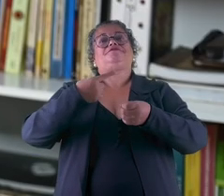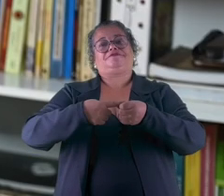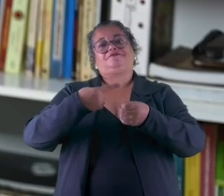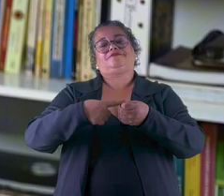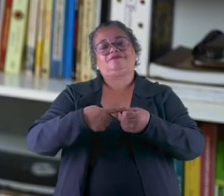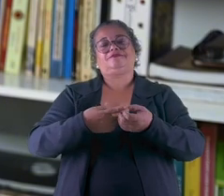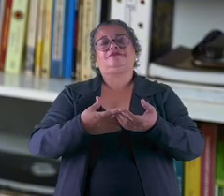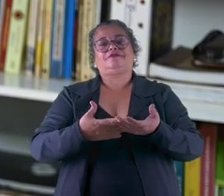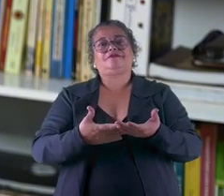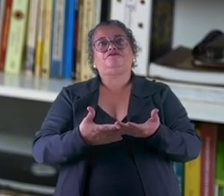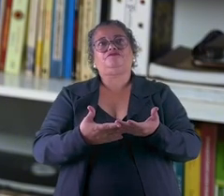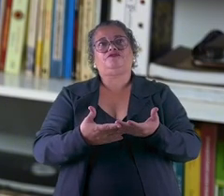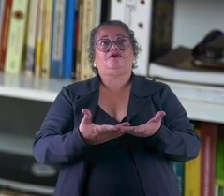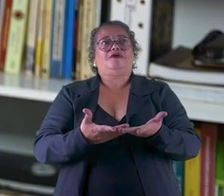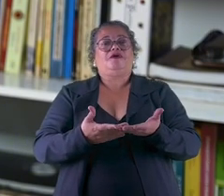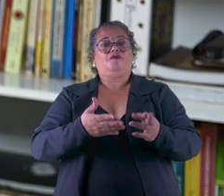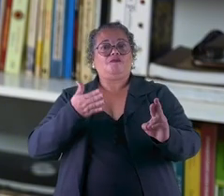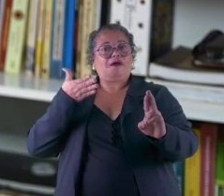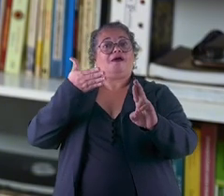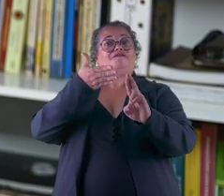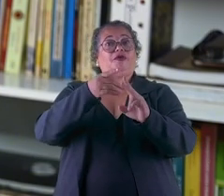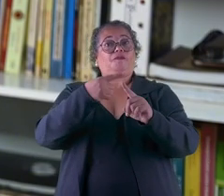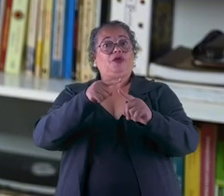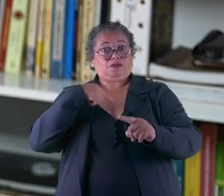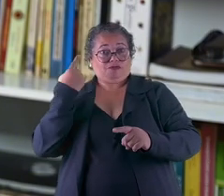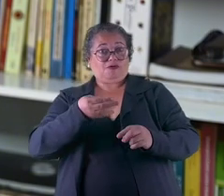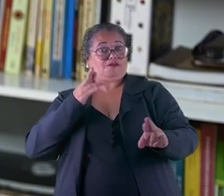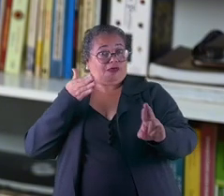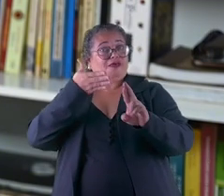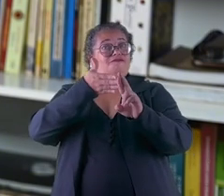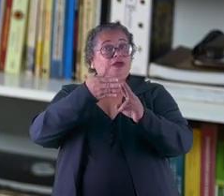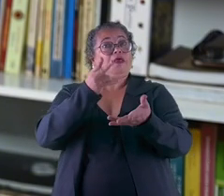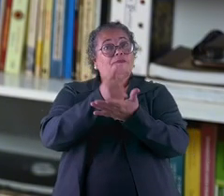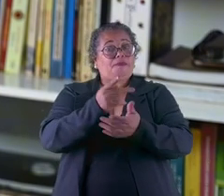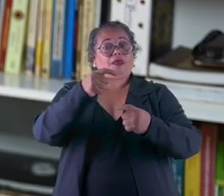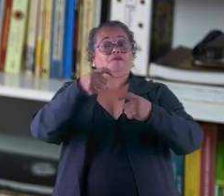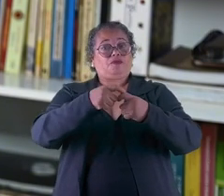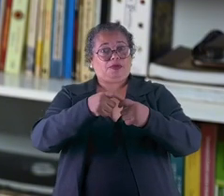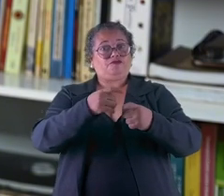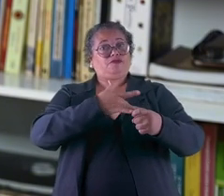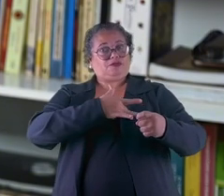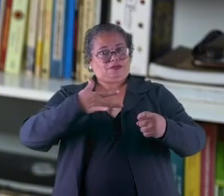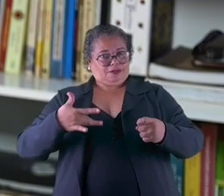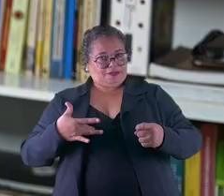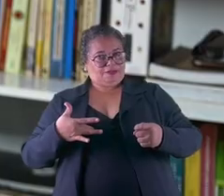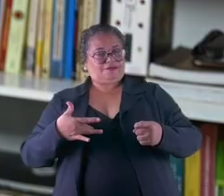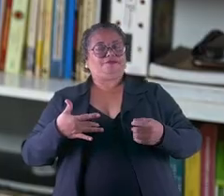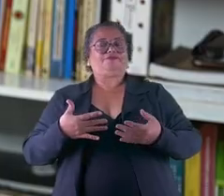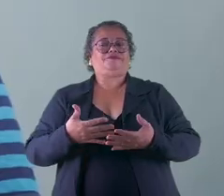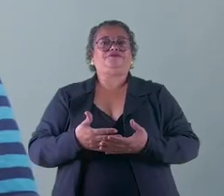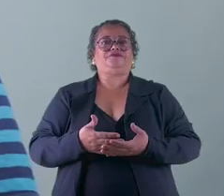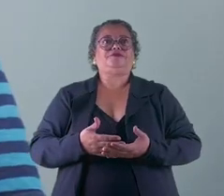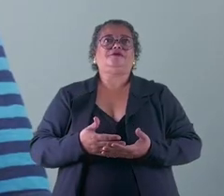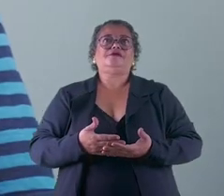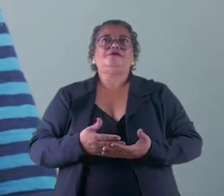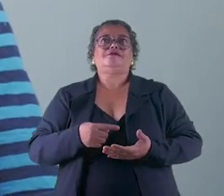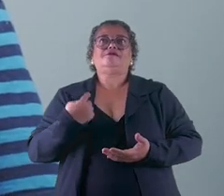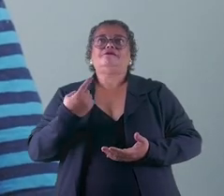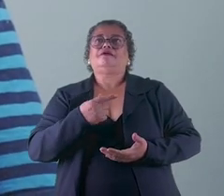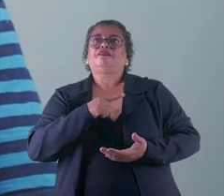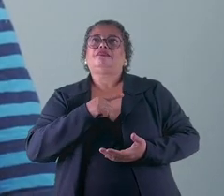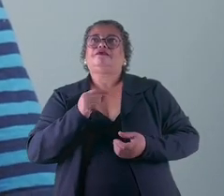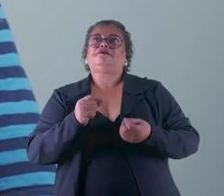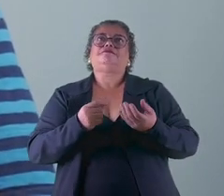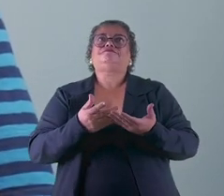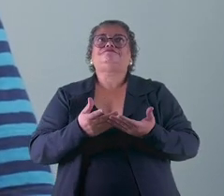sabe, de ter na minha cidade uma referência, que nós somos referência em medicina. A gente,